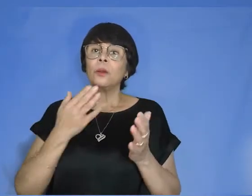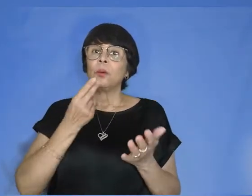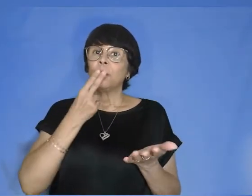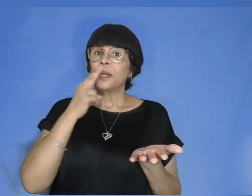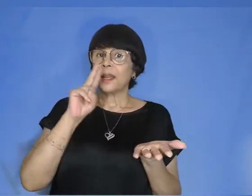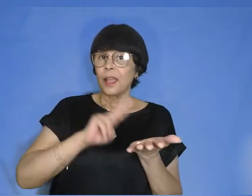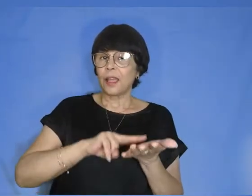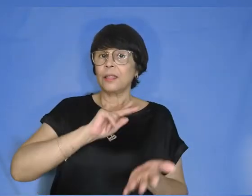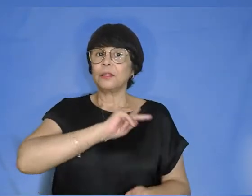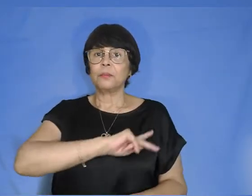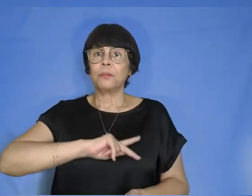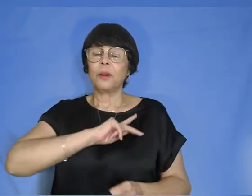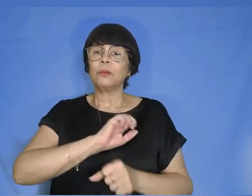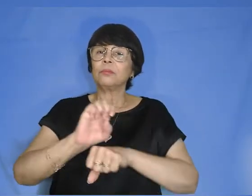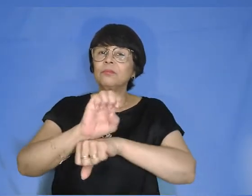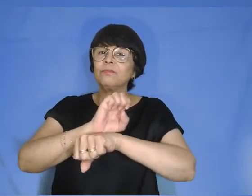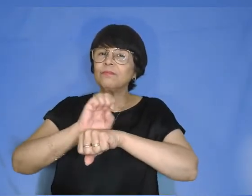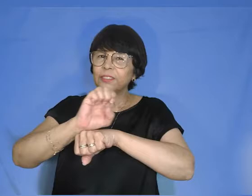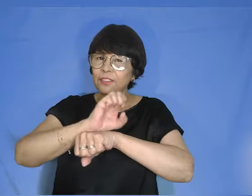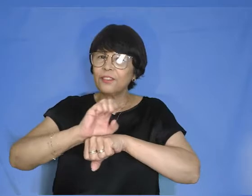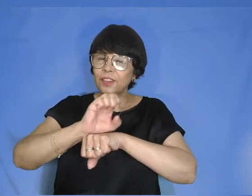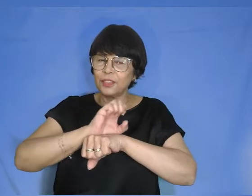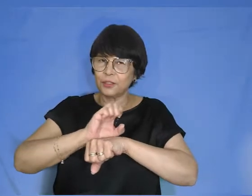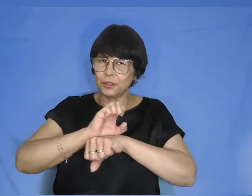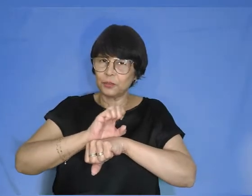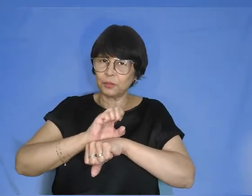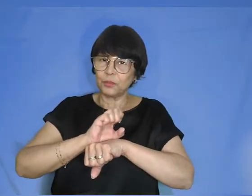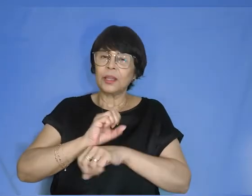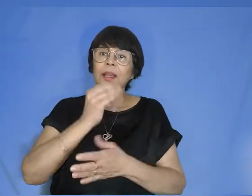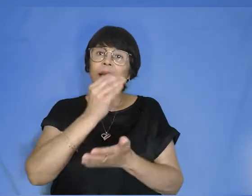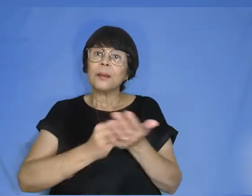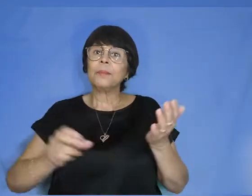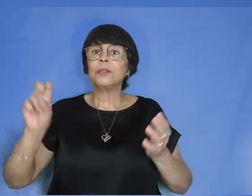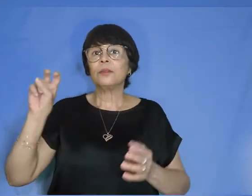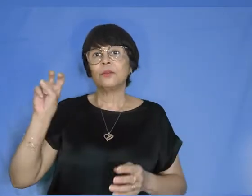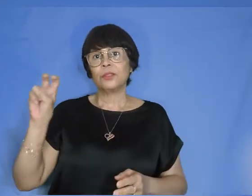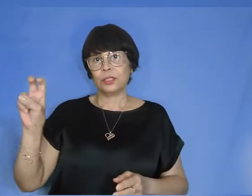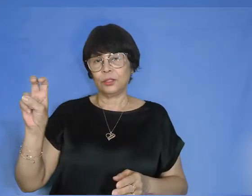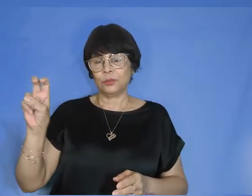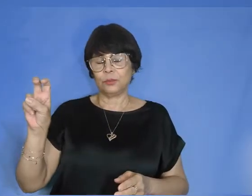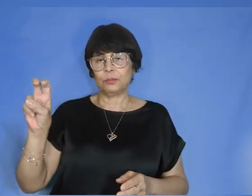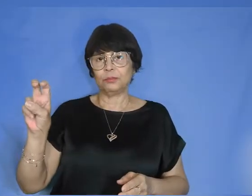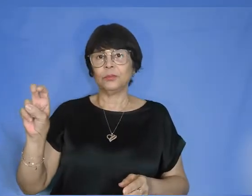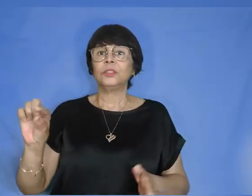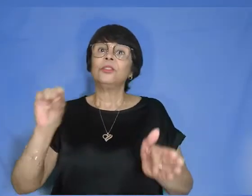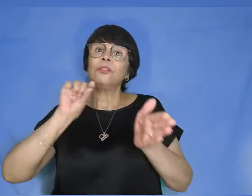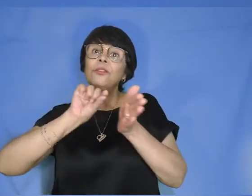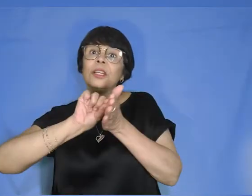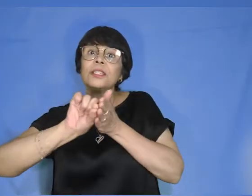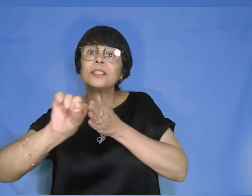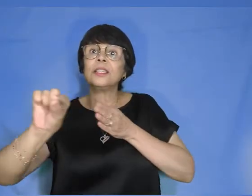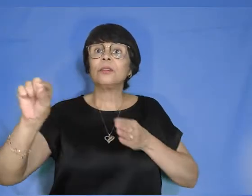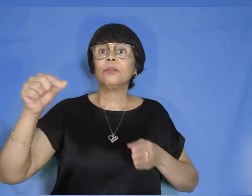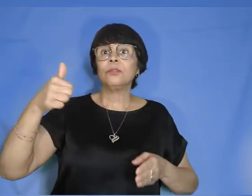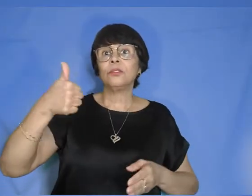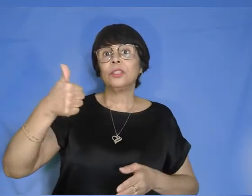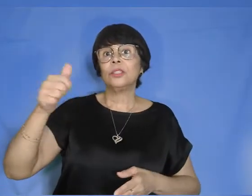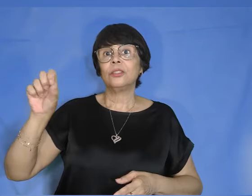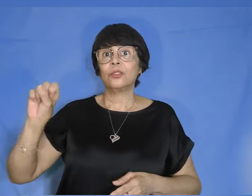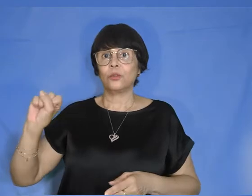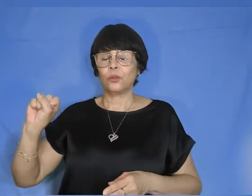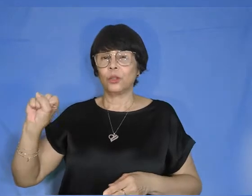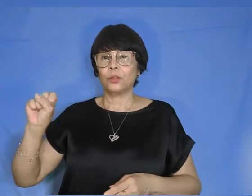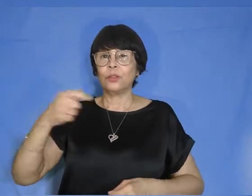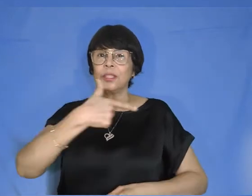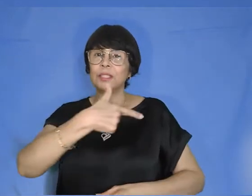a carta de Paulo aos Efésios. Estamos no capítulo 5. E eu falei na semana passada sobre o versículo 18.